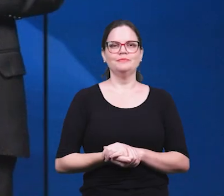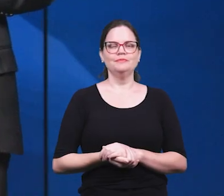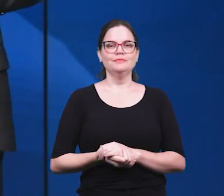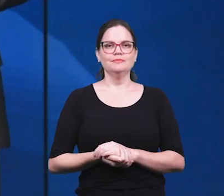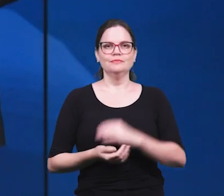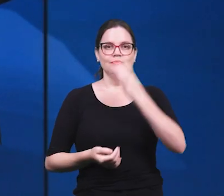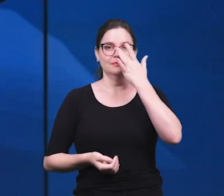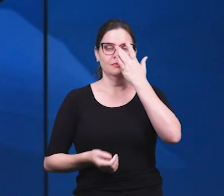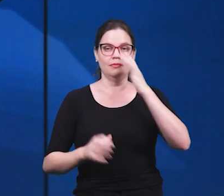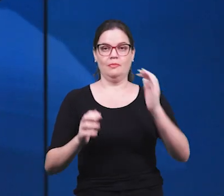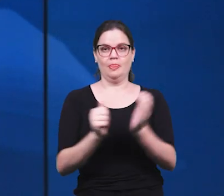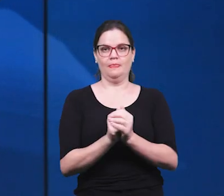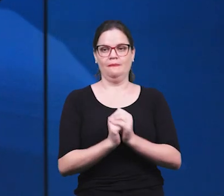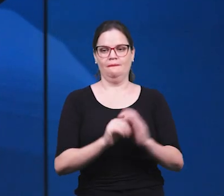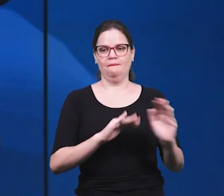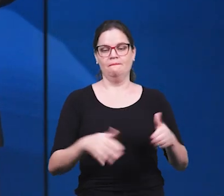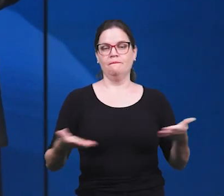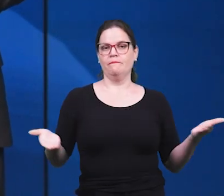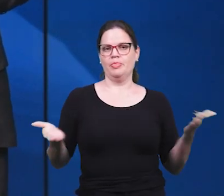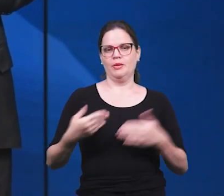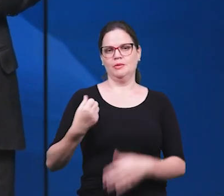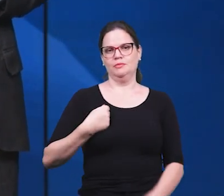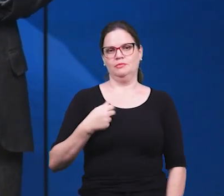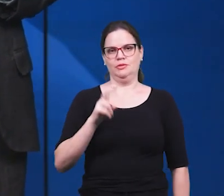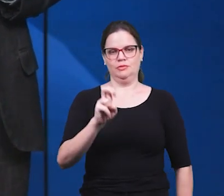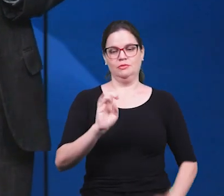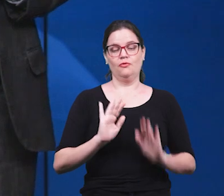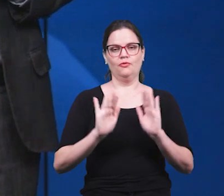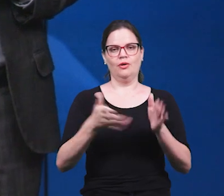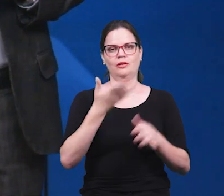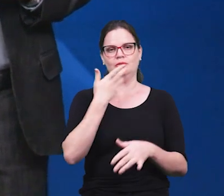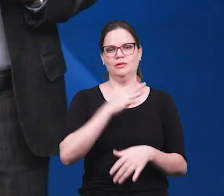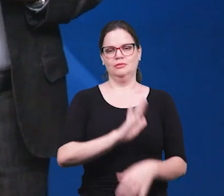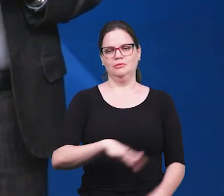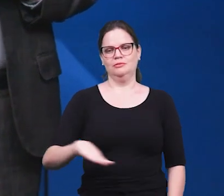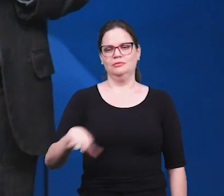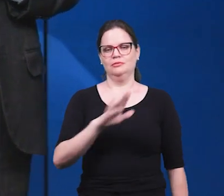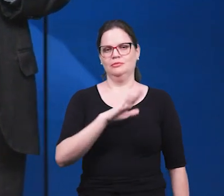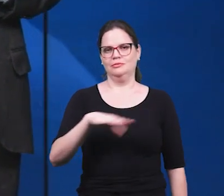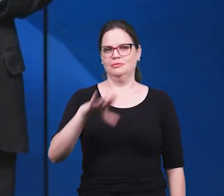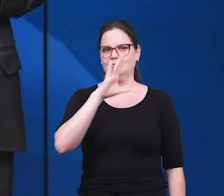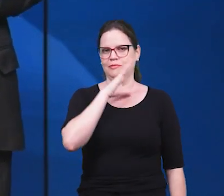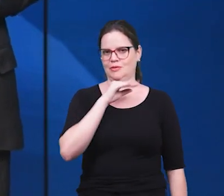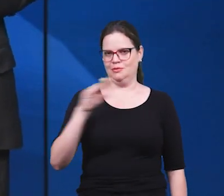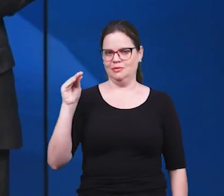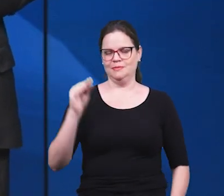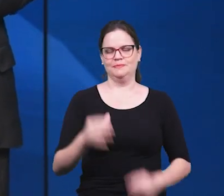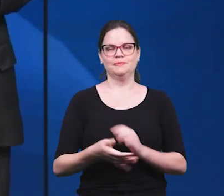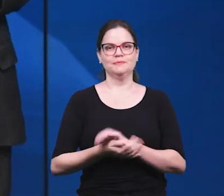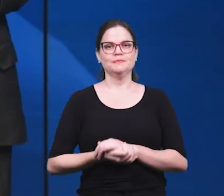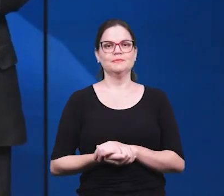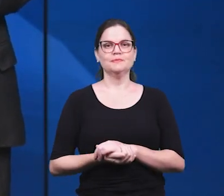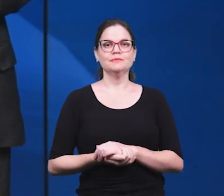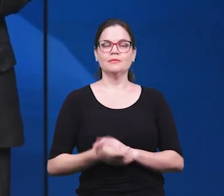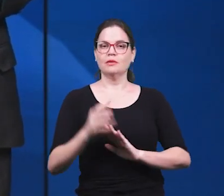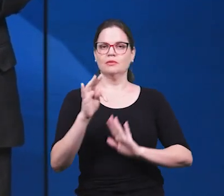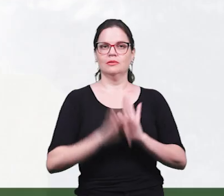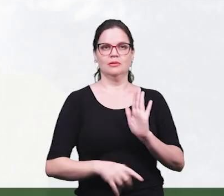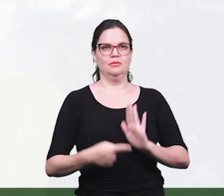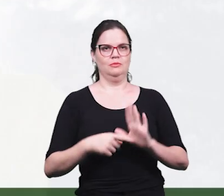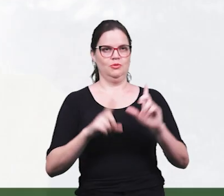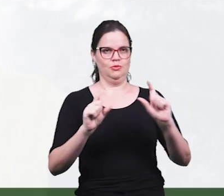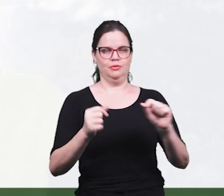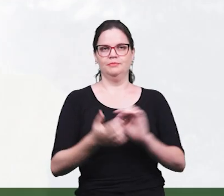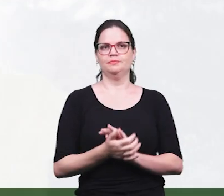Jesus. Amém, irmãos? Partindo agora para a quinta pergunta, que foi dirigida para as crianças, intermediários e adolescentes. E ela diz